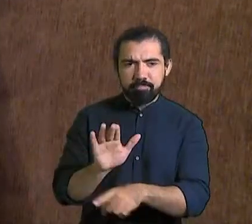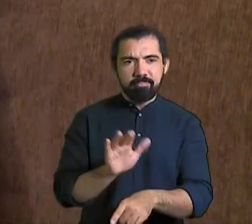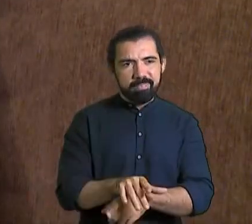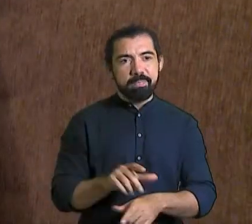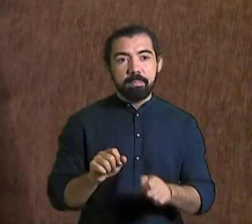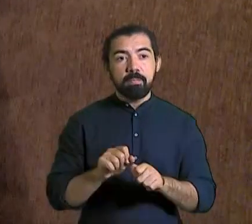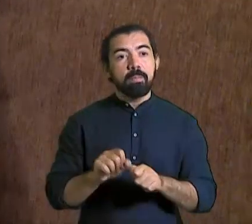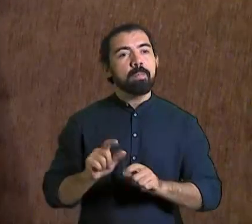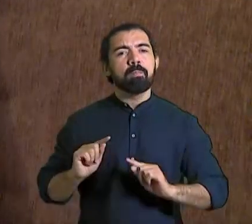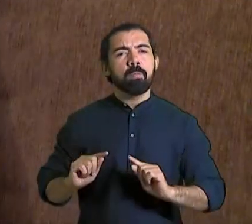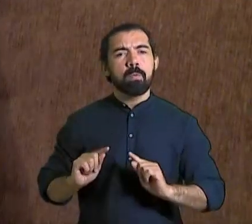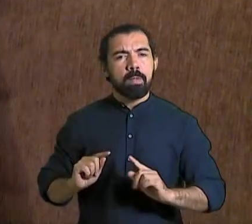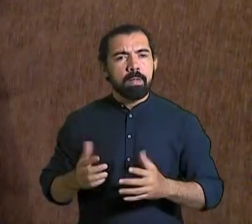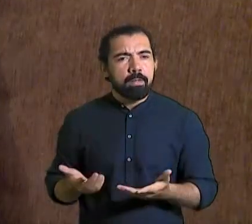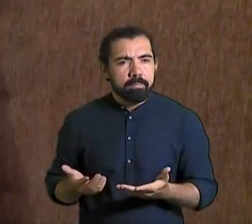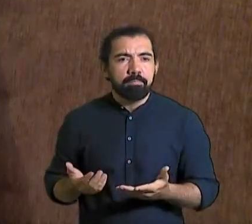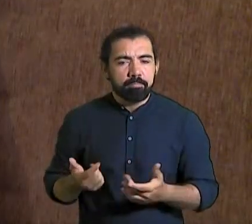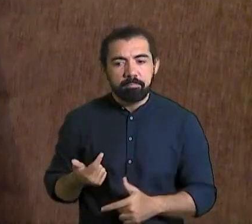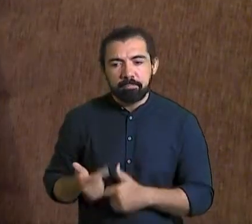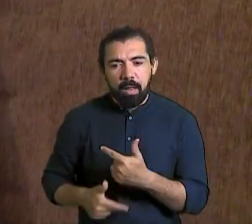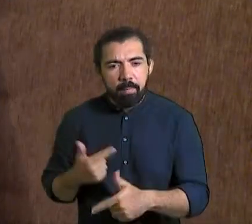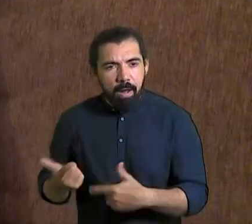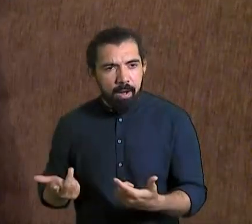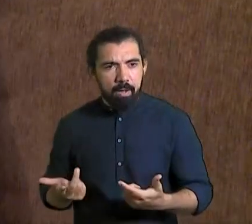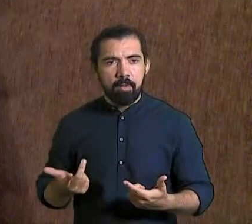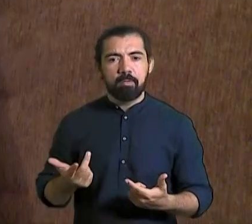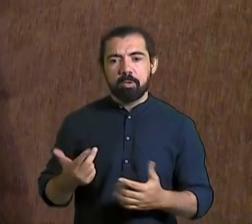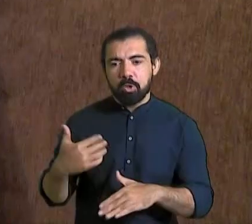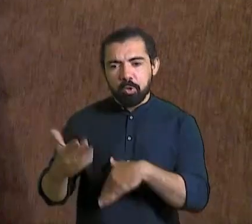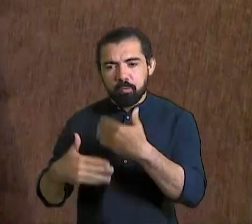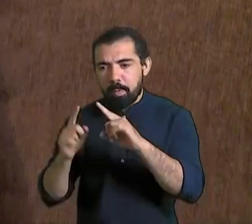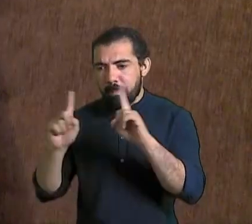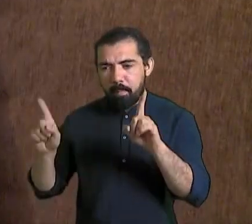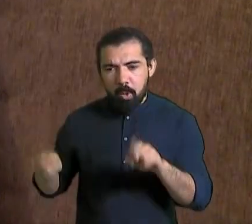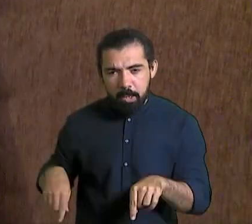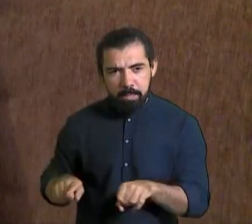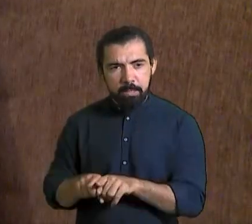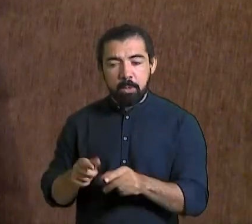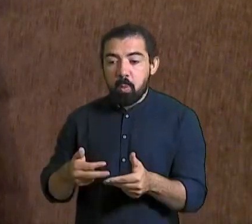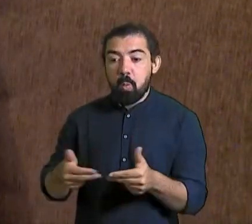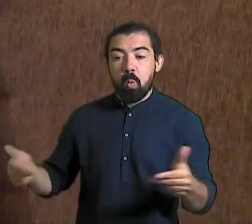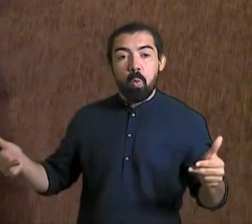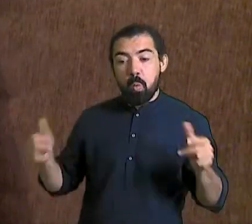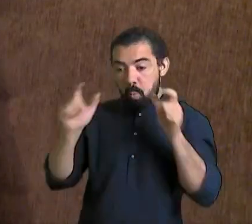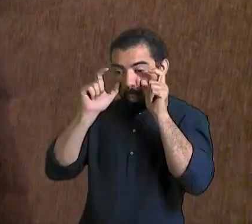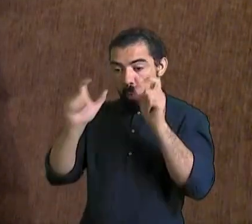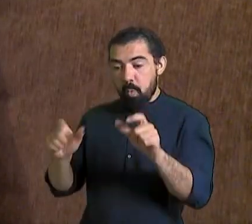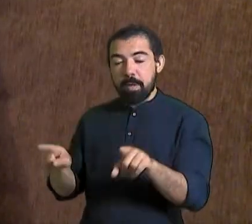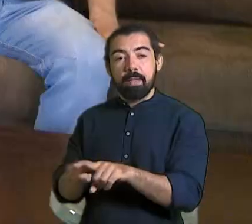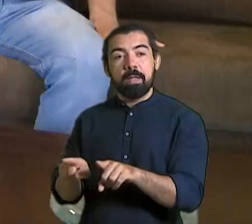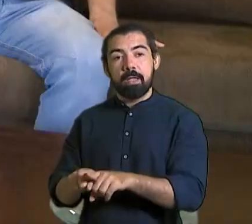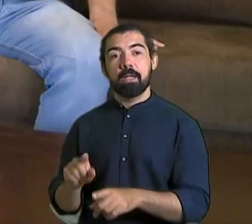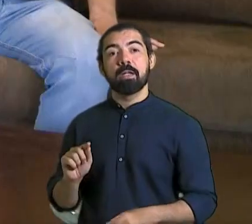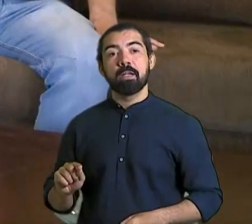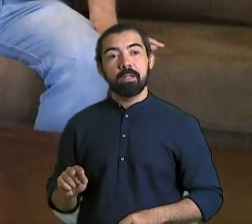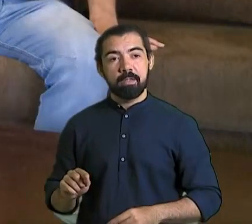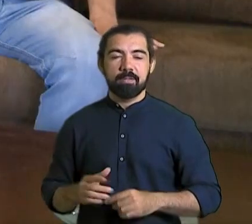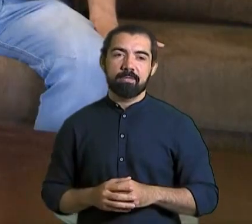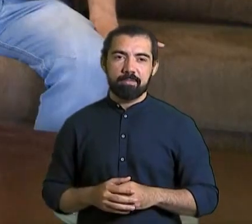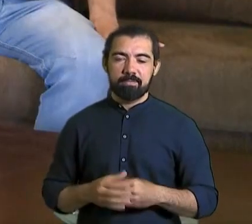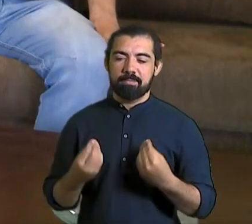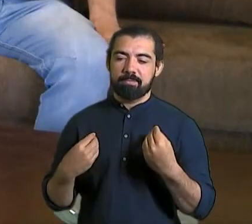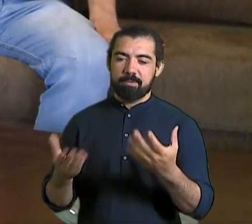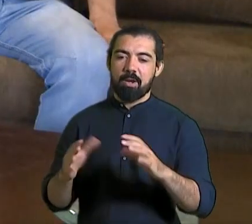fazendo algum trabalho, desenvolvendo algum projeto, alguma coisa, visando também dar um